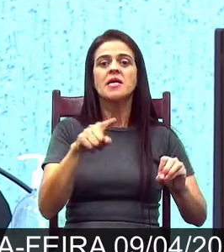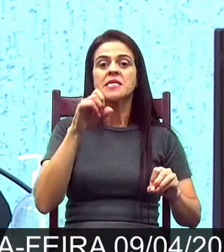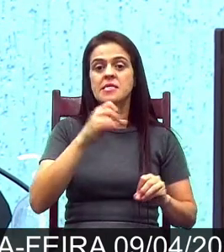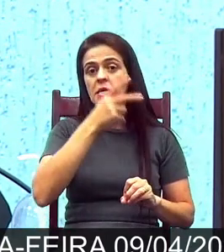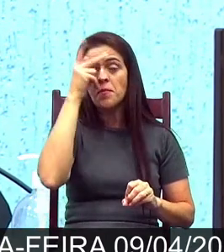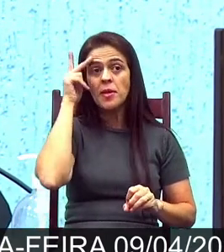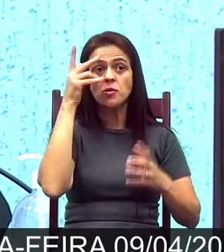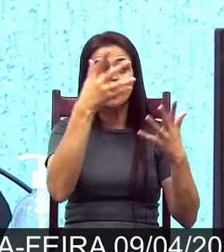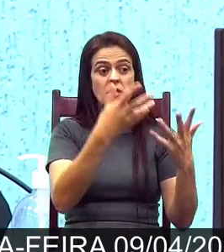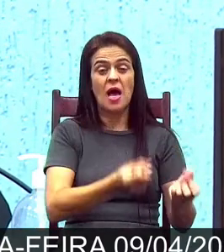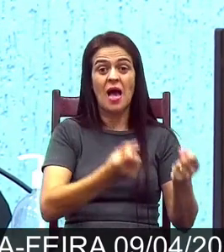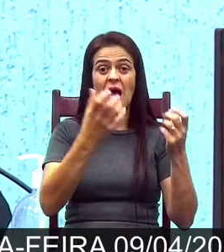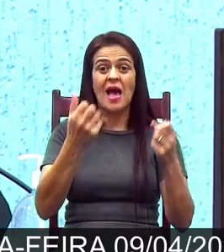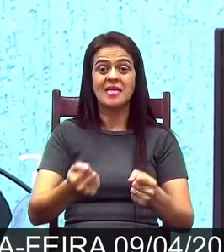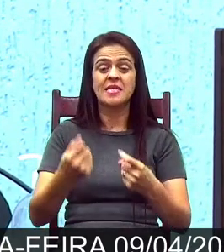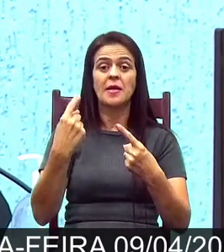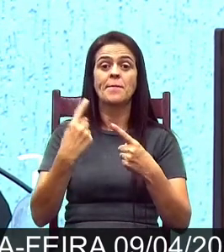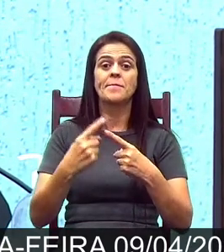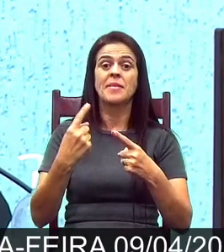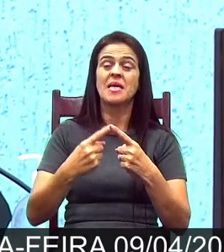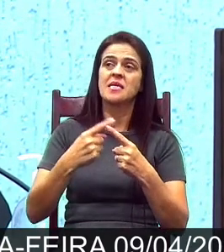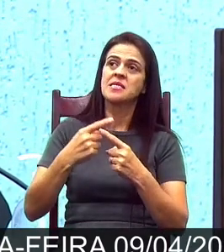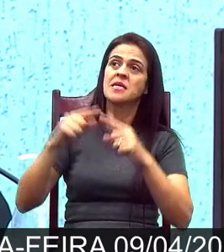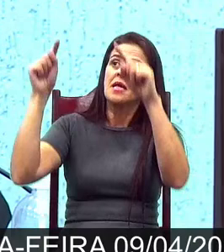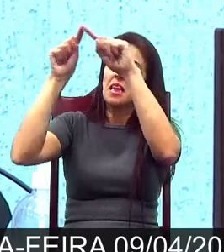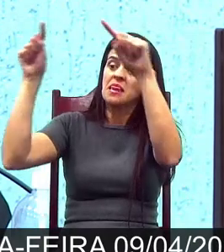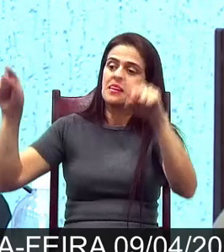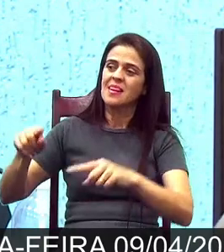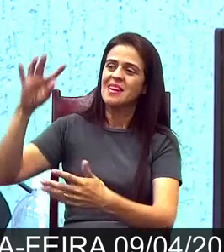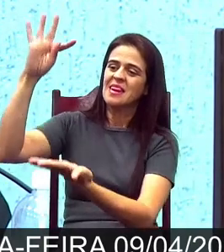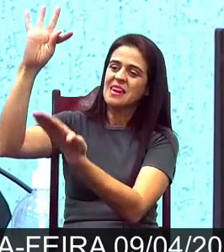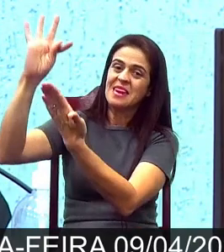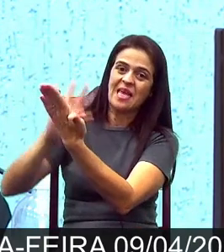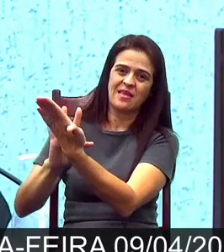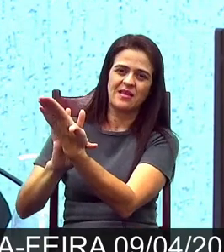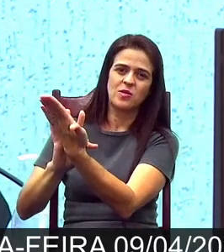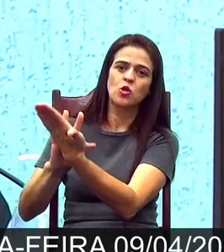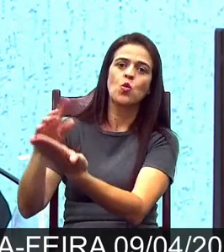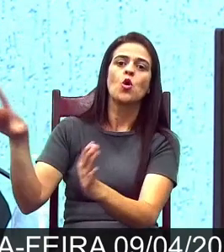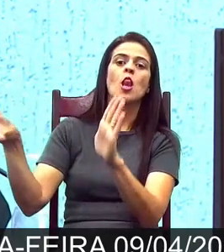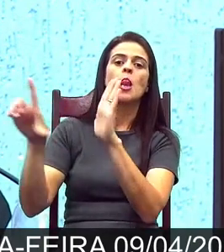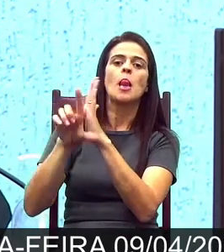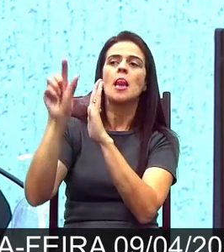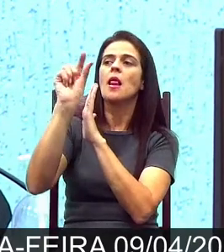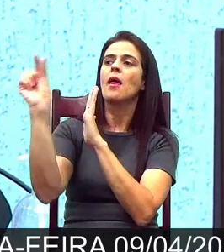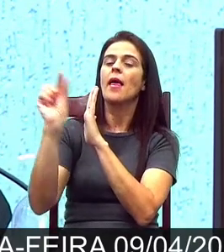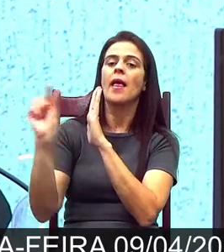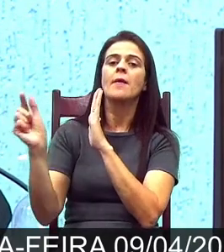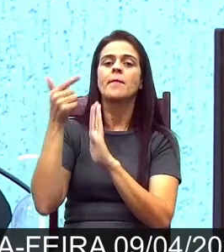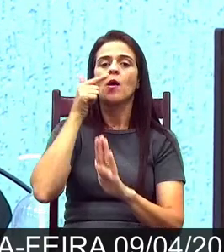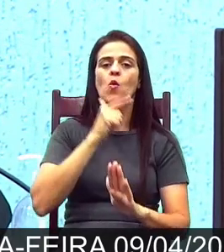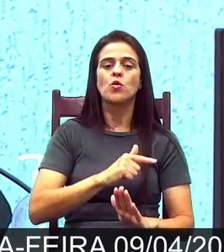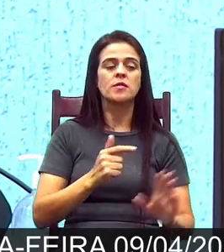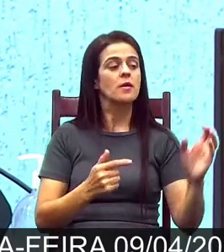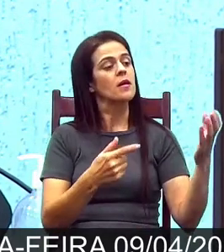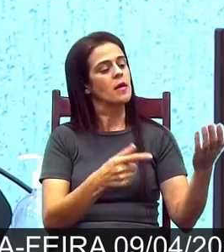obrigatoriamente fixar em local visível o texto completo da presente lei, incluindo o número e a data de publicação. Artigo 3º. O Poder Executivo fica